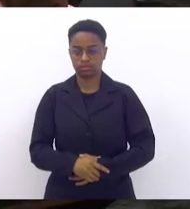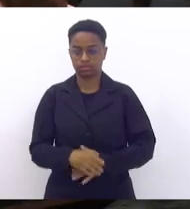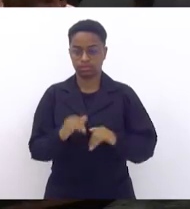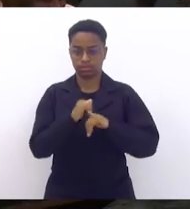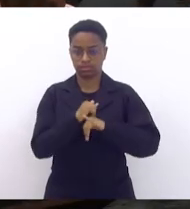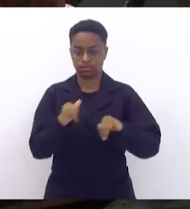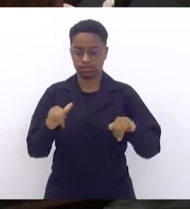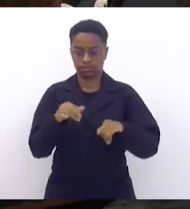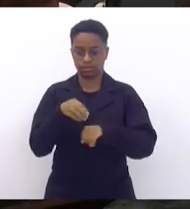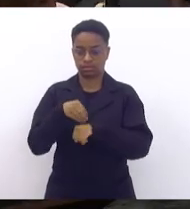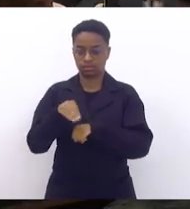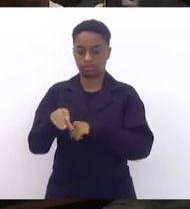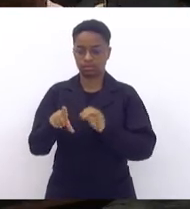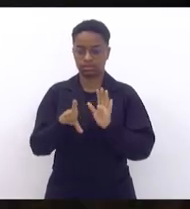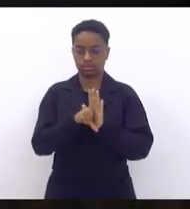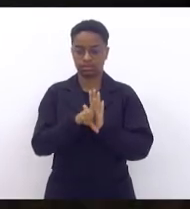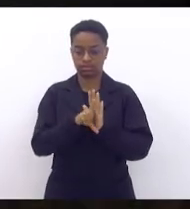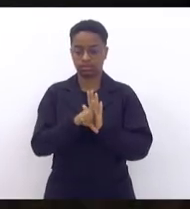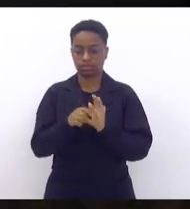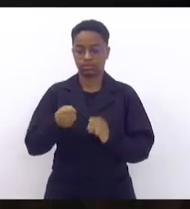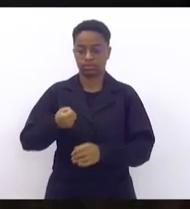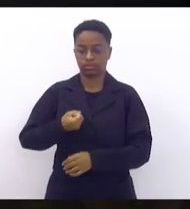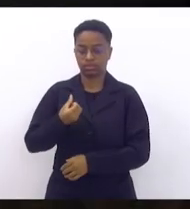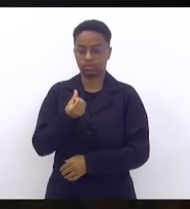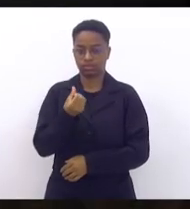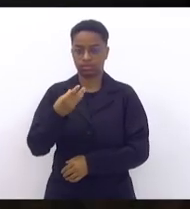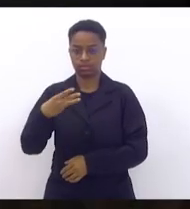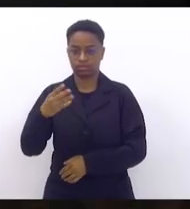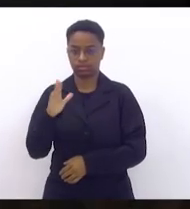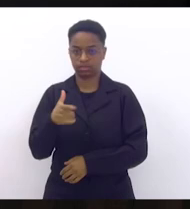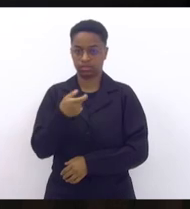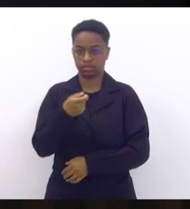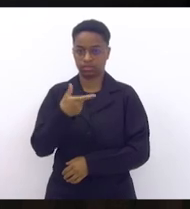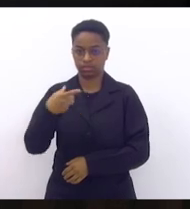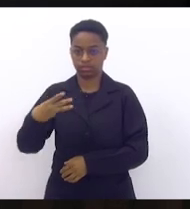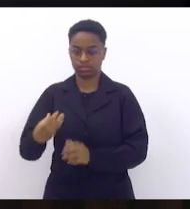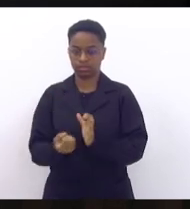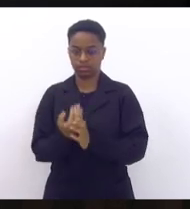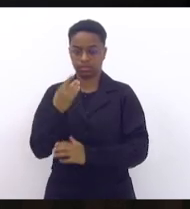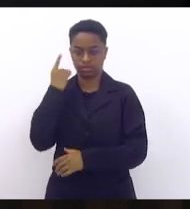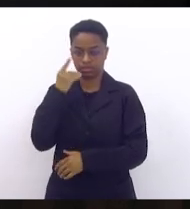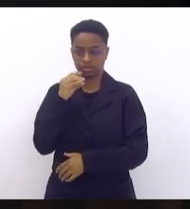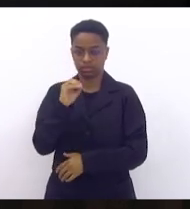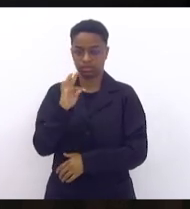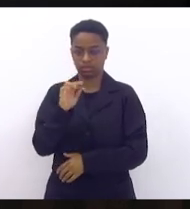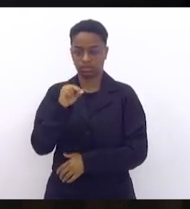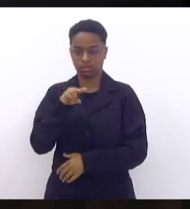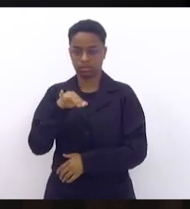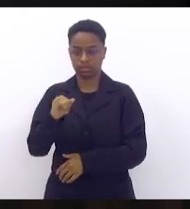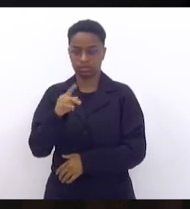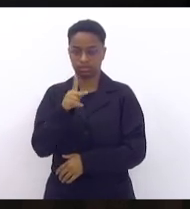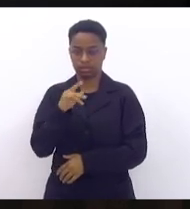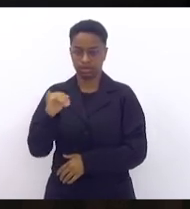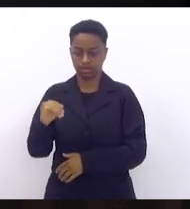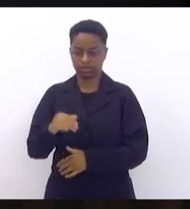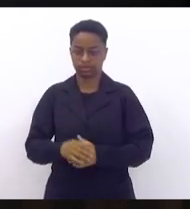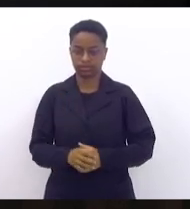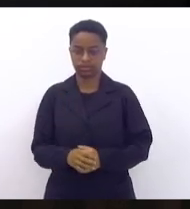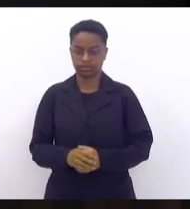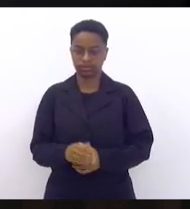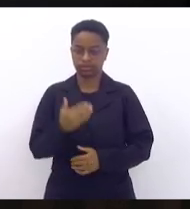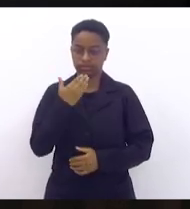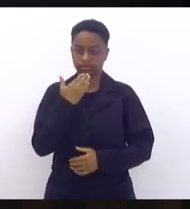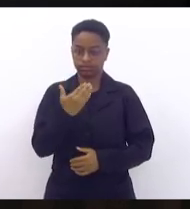Anuncio, indicação legislativa número 63/2023, de autoria do deputado Otônio de Paula Pai, que solicita